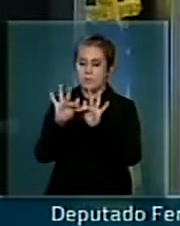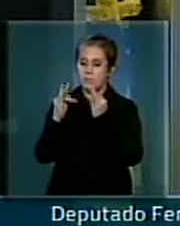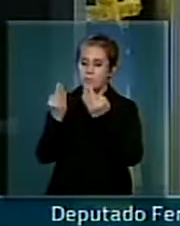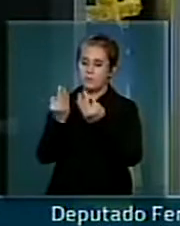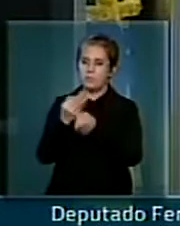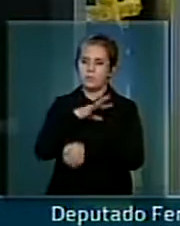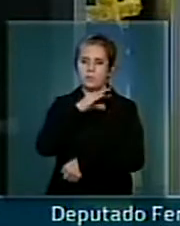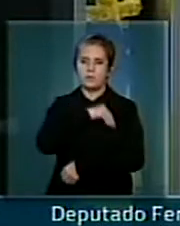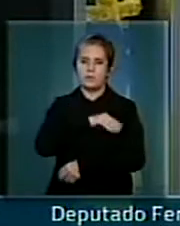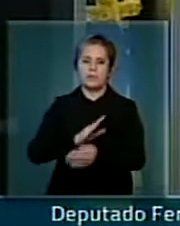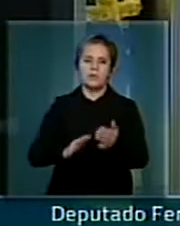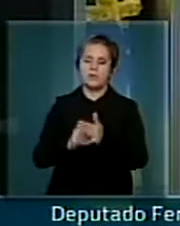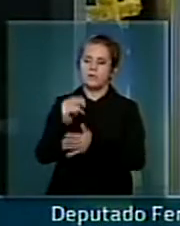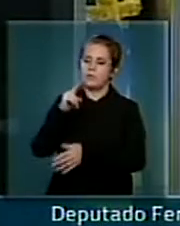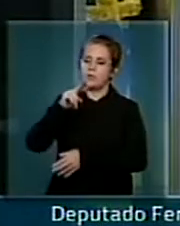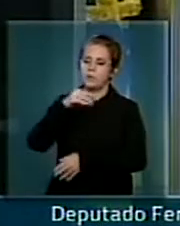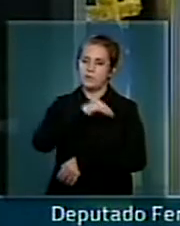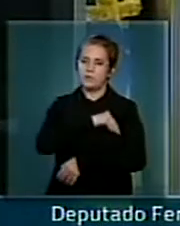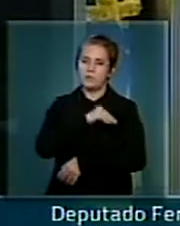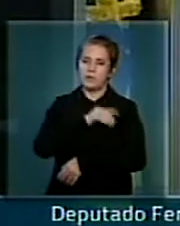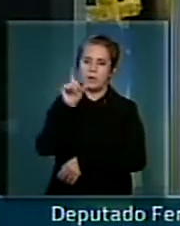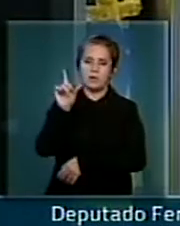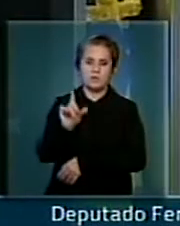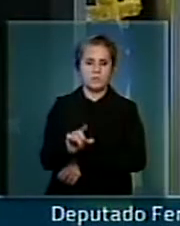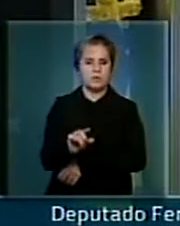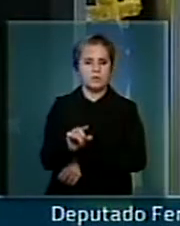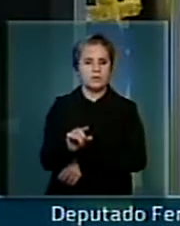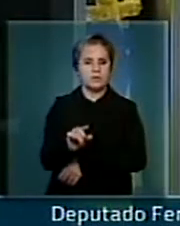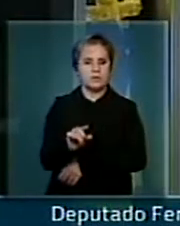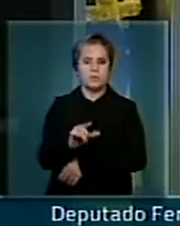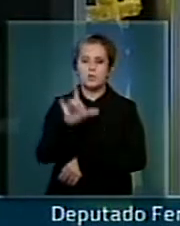até 2 salários mínimos e meio caiu